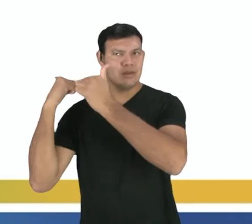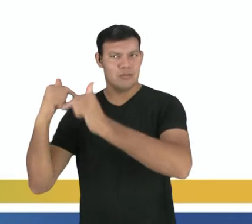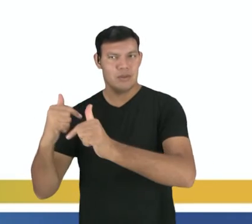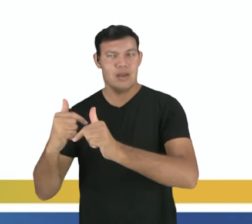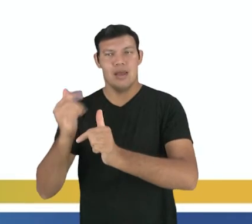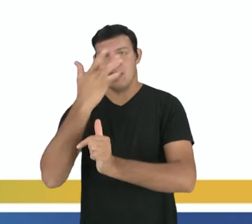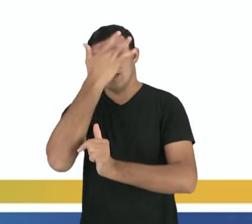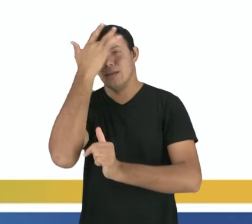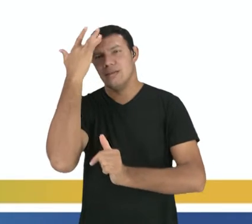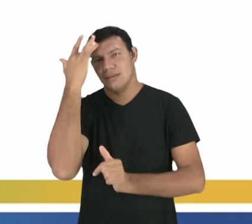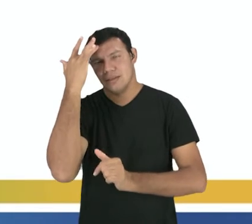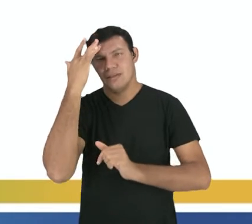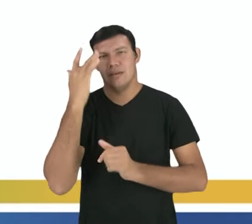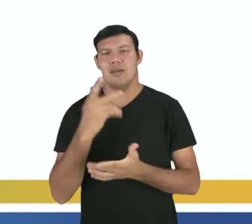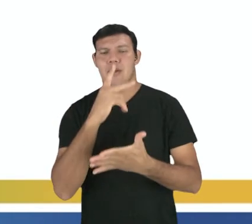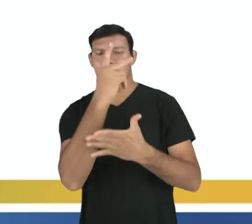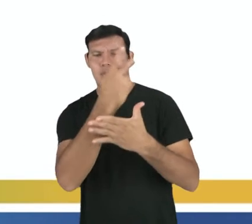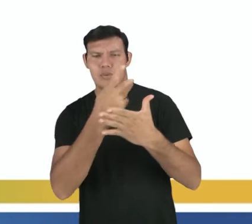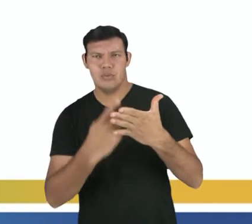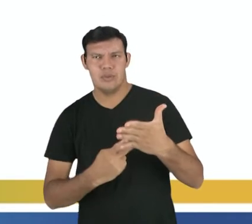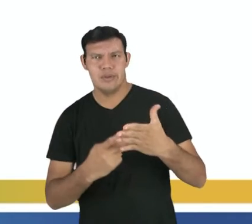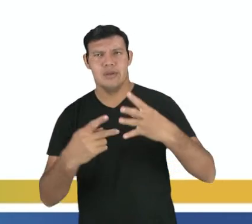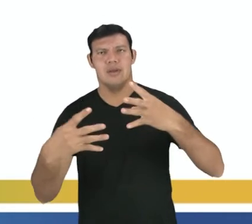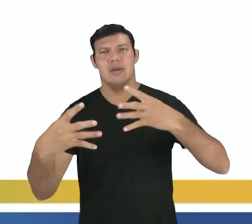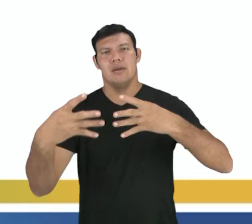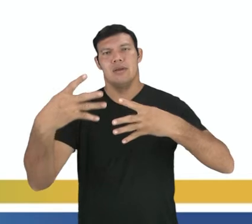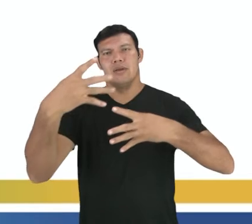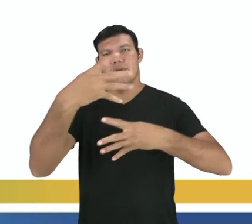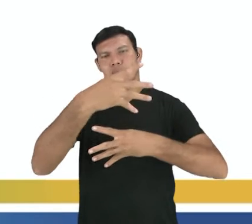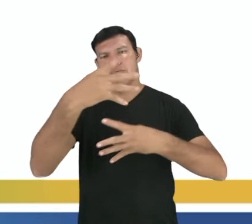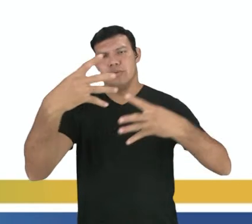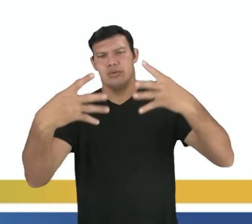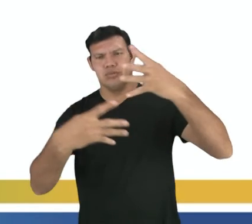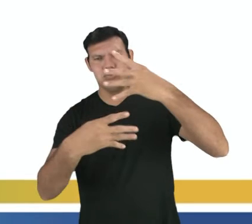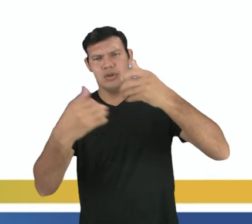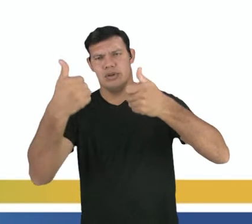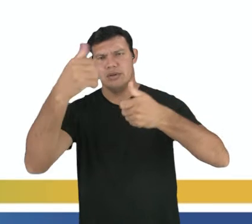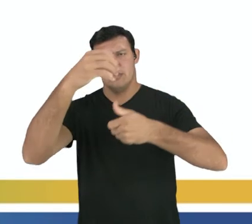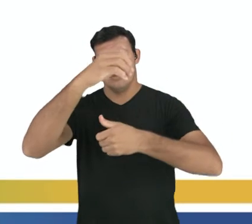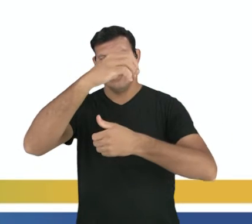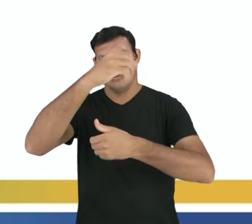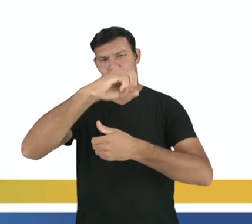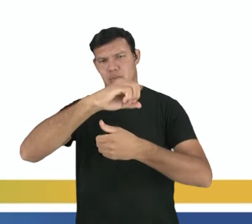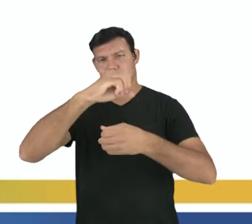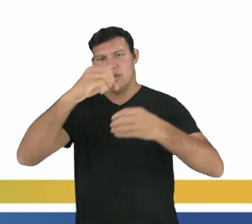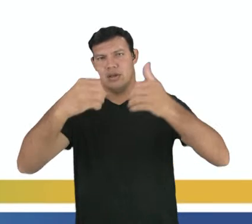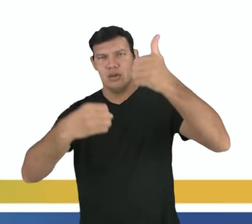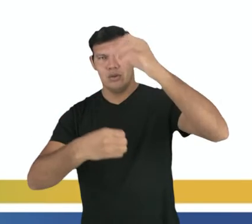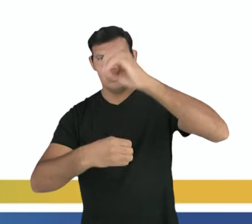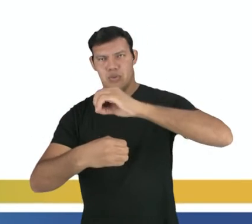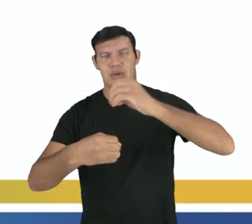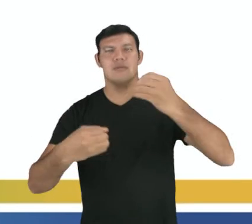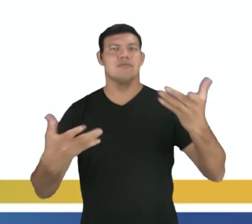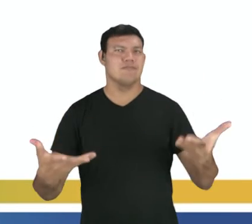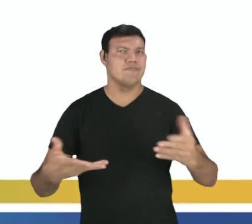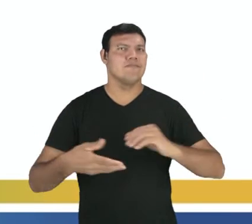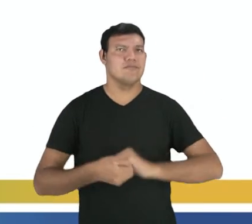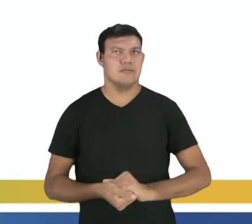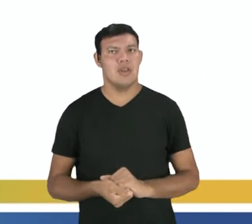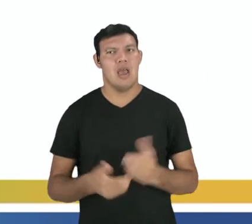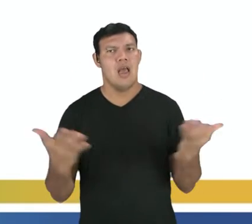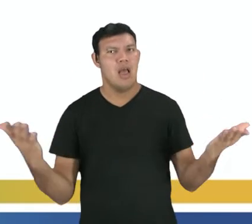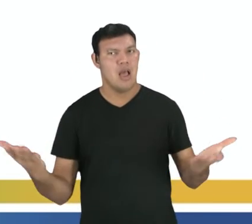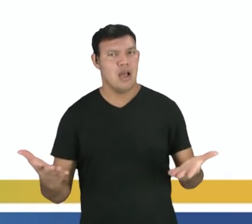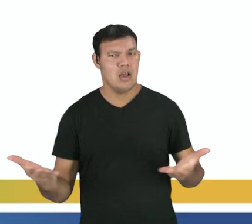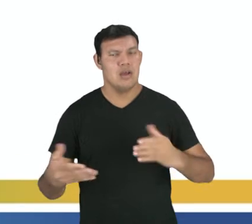Quando as pessoas tinham ali, poemas decassílabos, com quantos versos, tantas estrofes. E aí não,